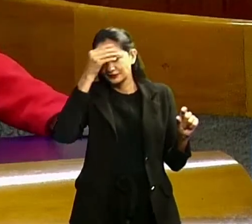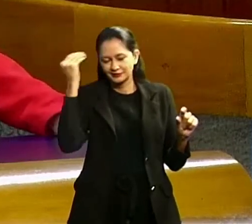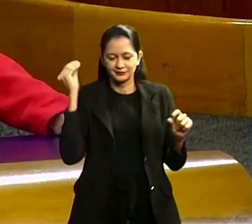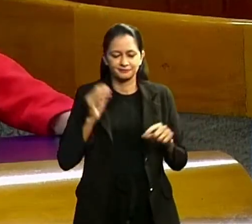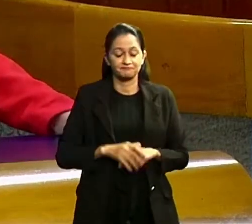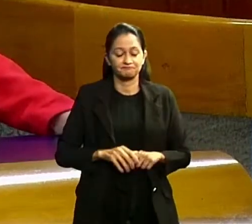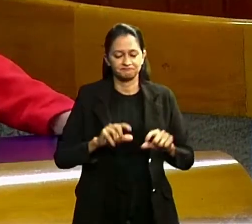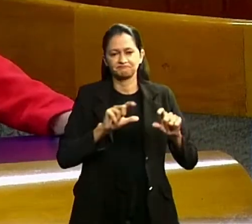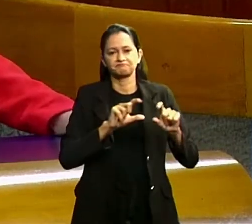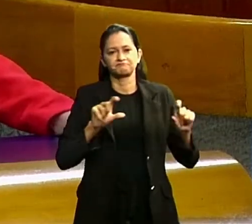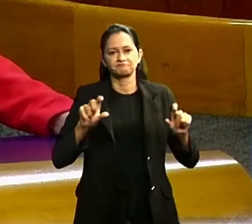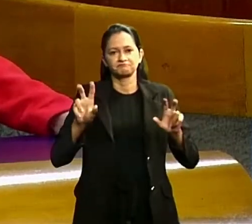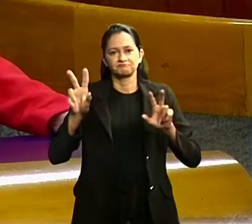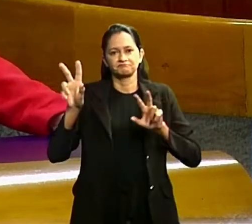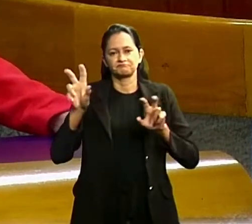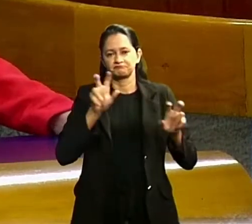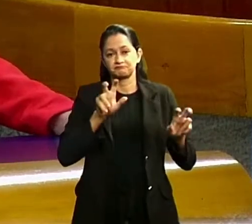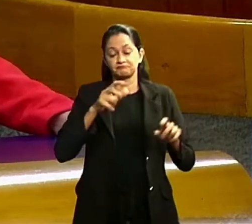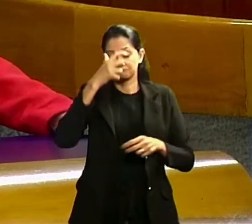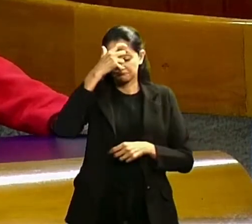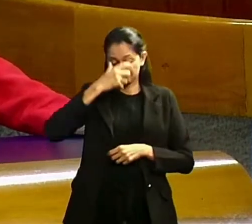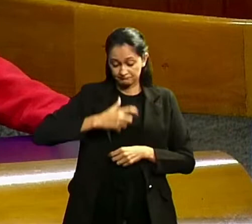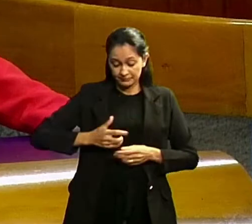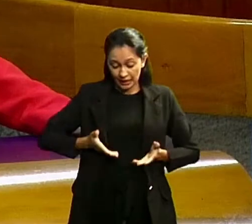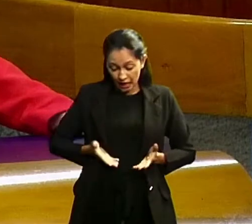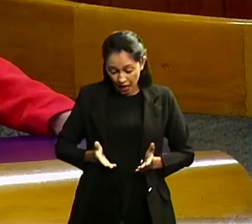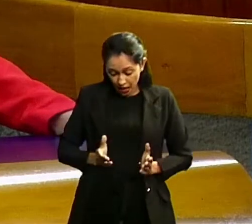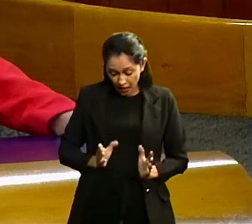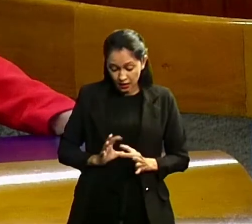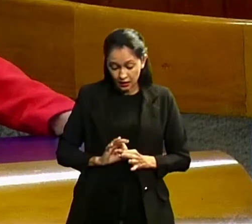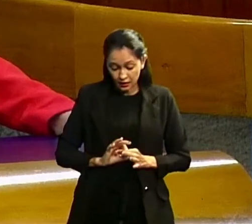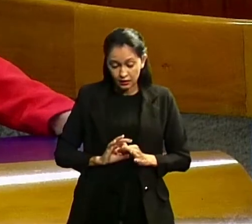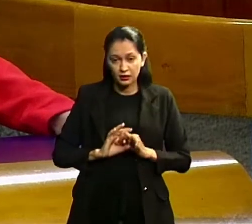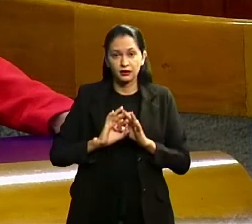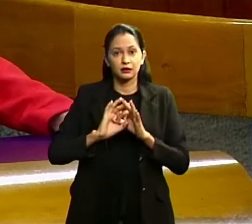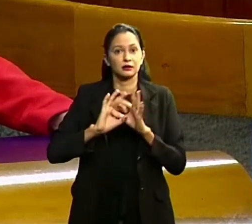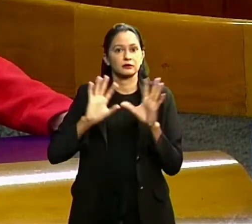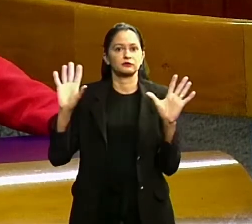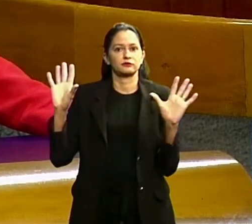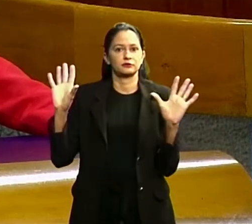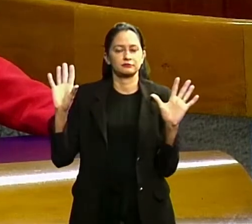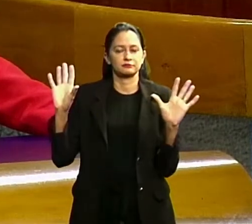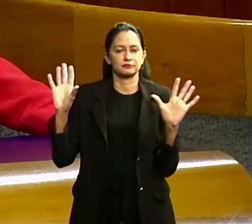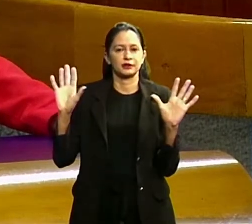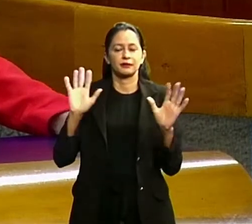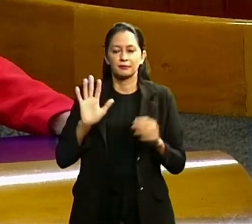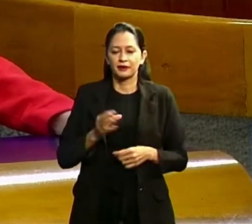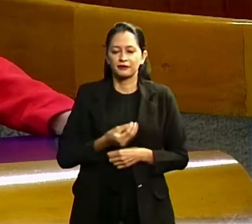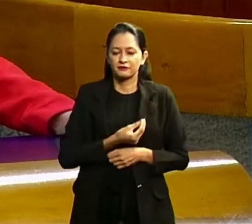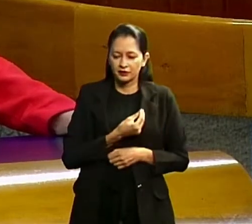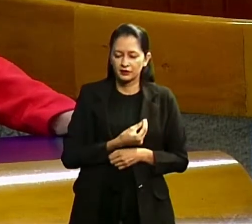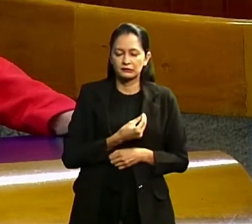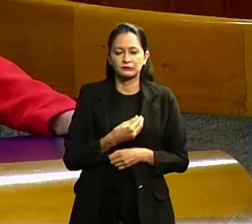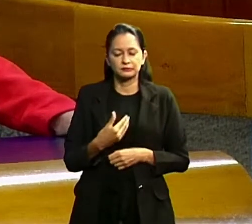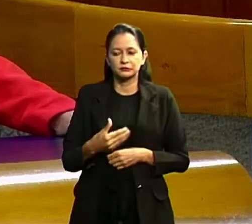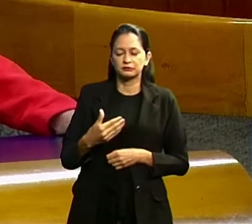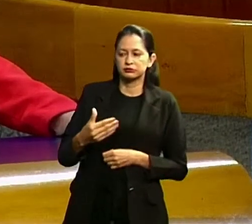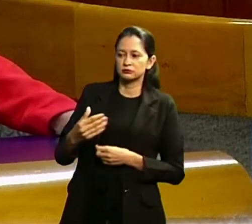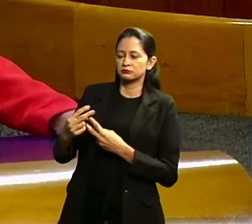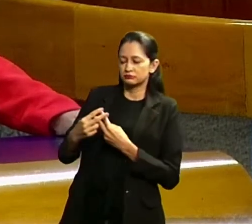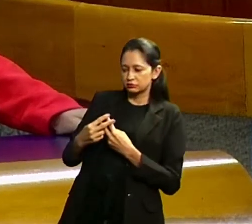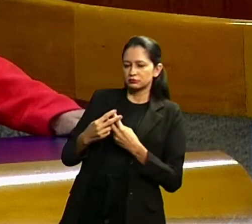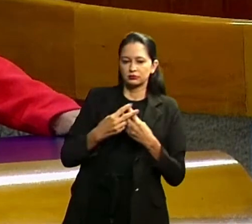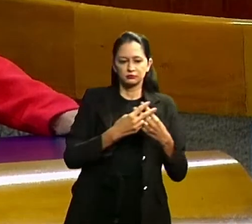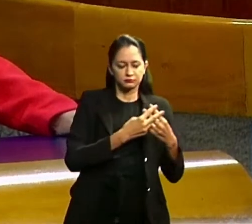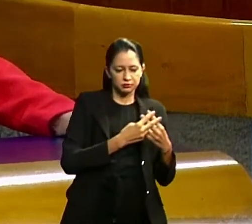ser humano, ele nasce livre, mas por toda a sua vida, ele se encontra em grades. E